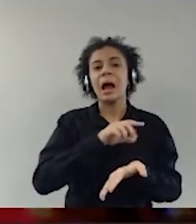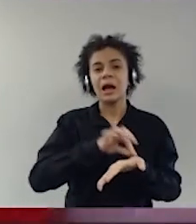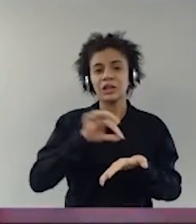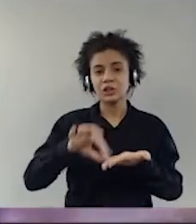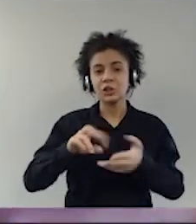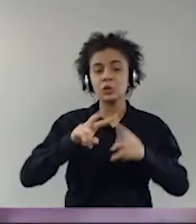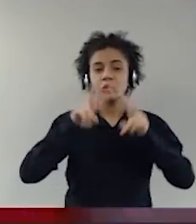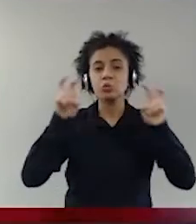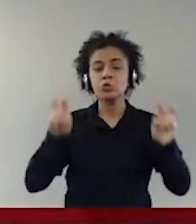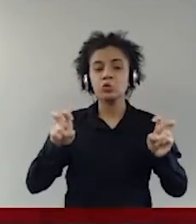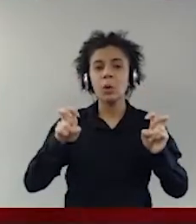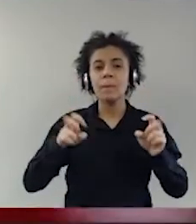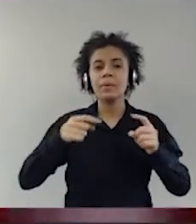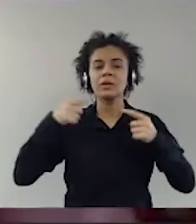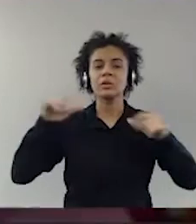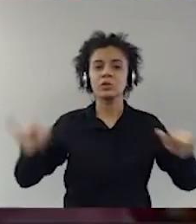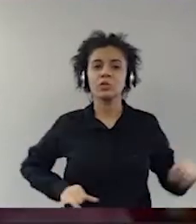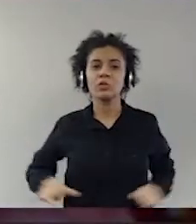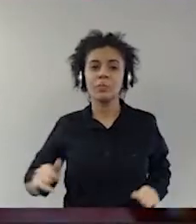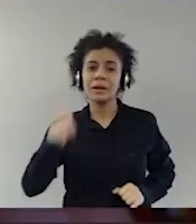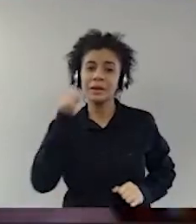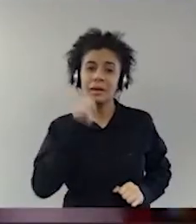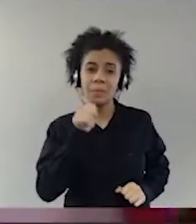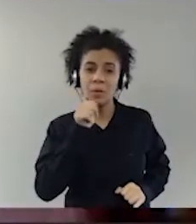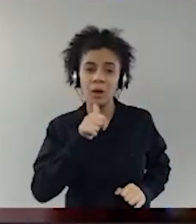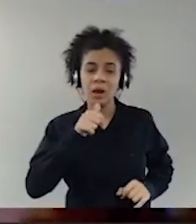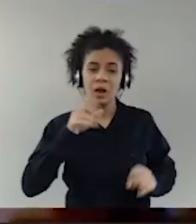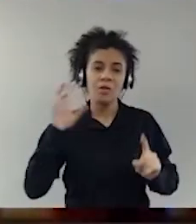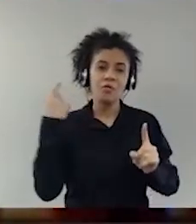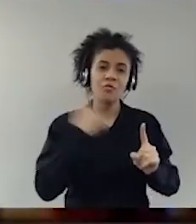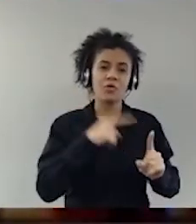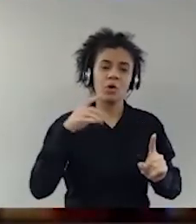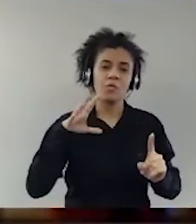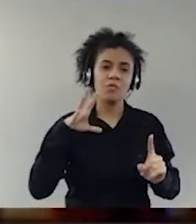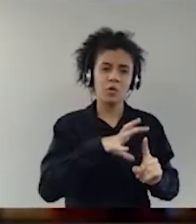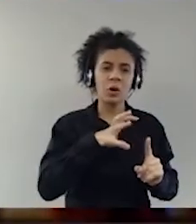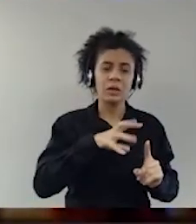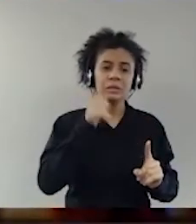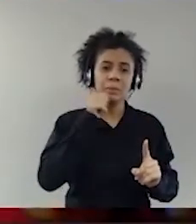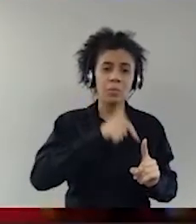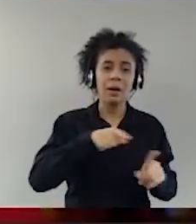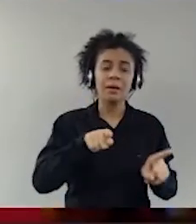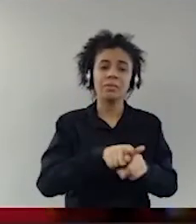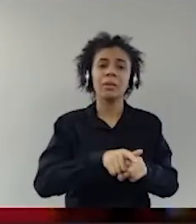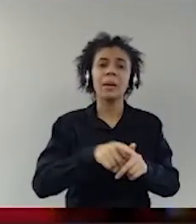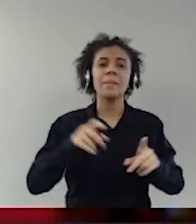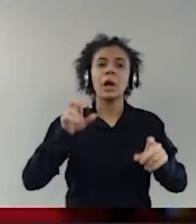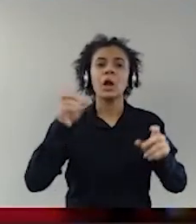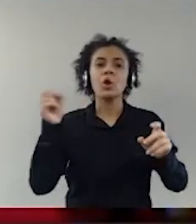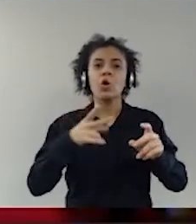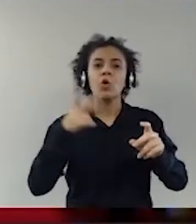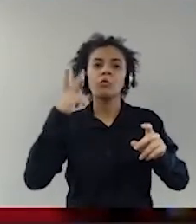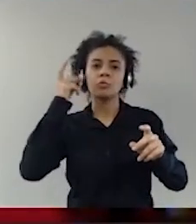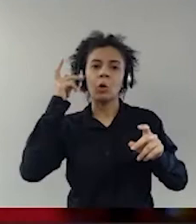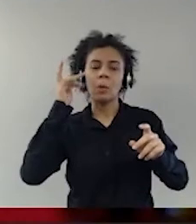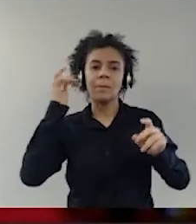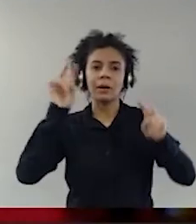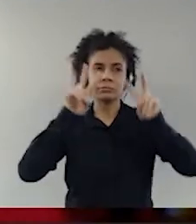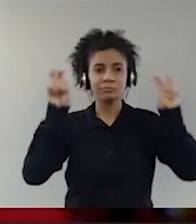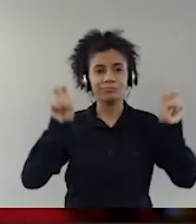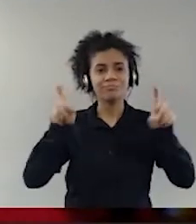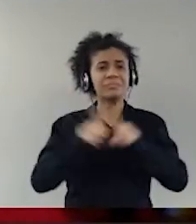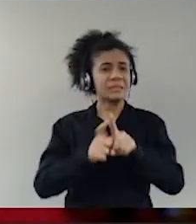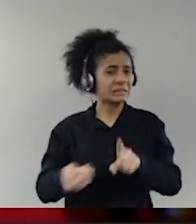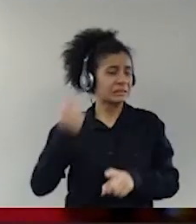e, abre aspas, o novo normal. E daí, lá, né, já nesse momento, a